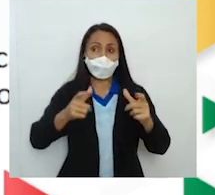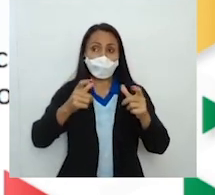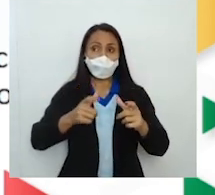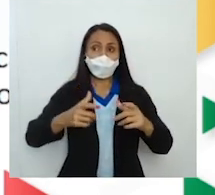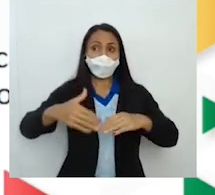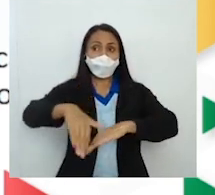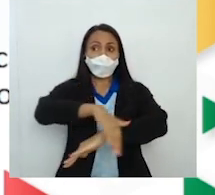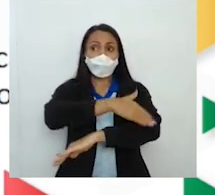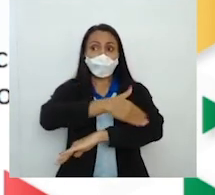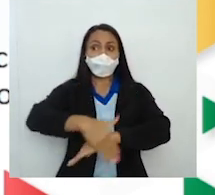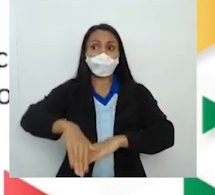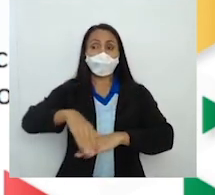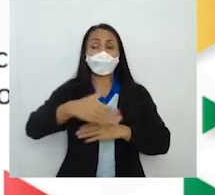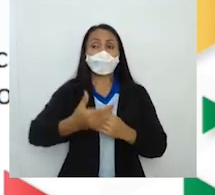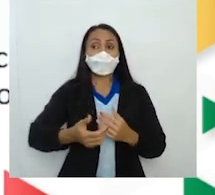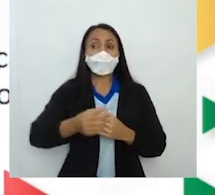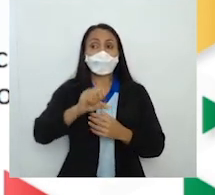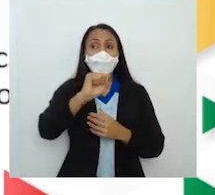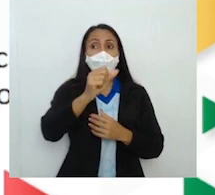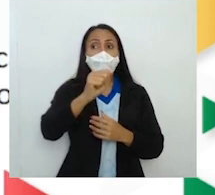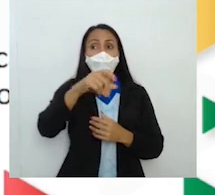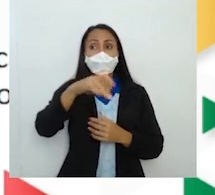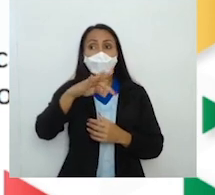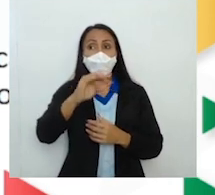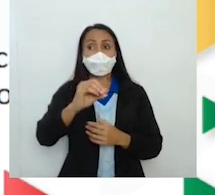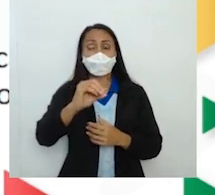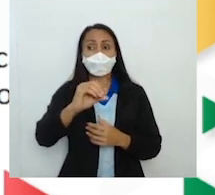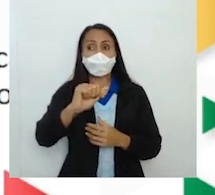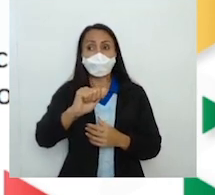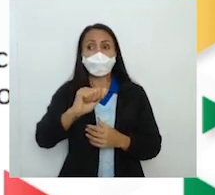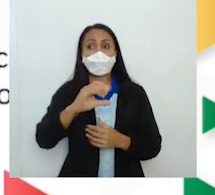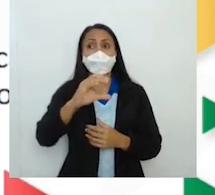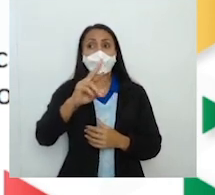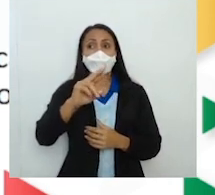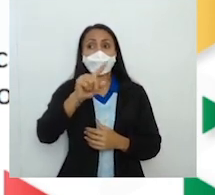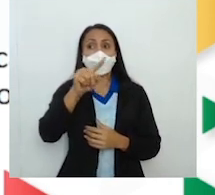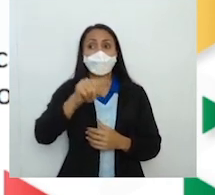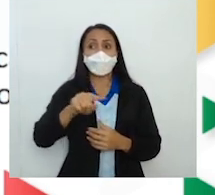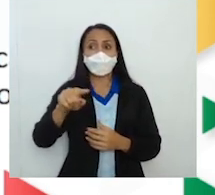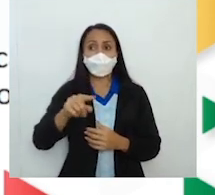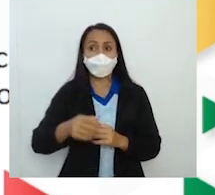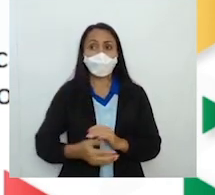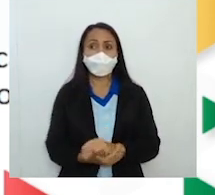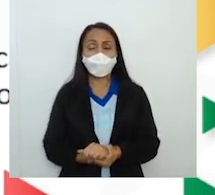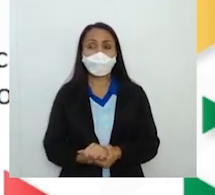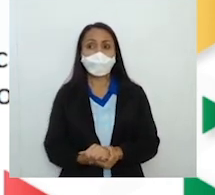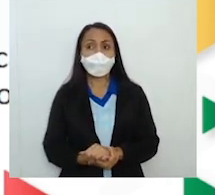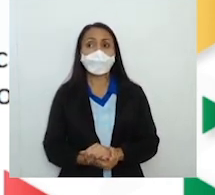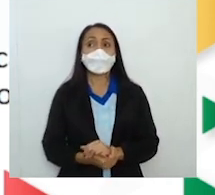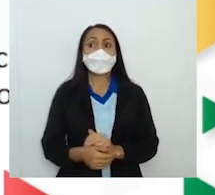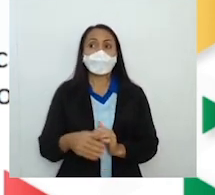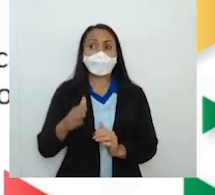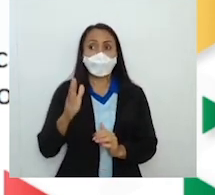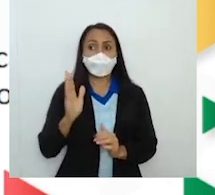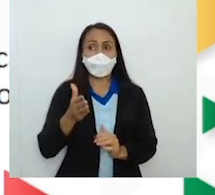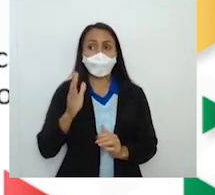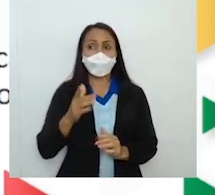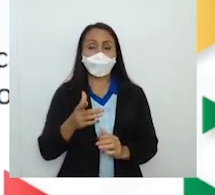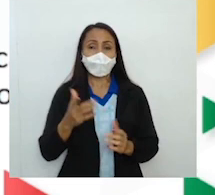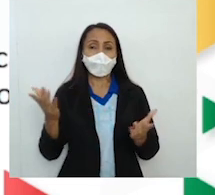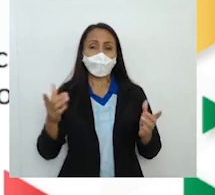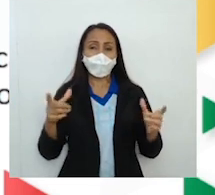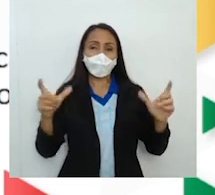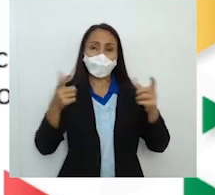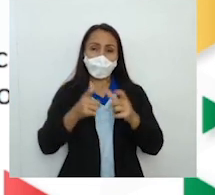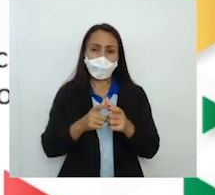rua de Santa Cruz, o local ocupado pelo mercado já foi uma estribaria, um pequeno